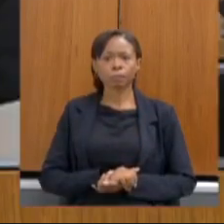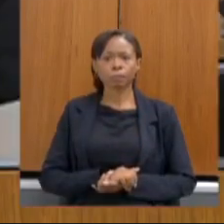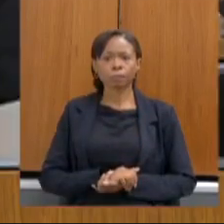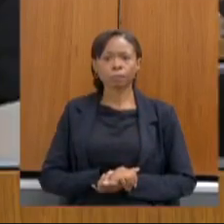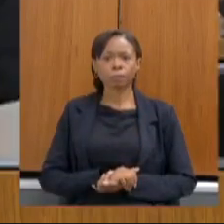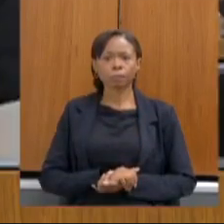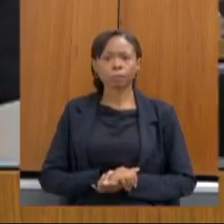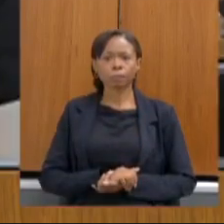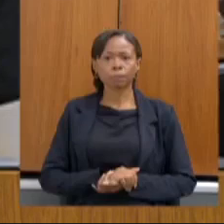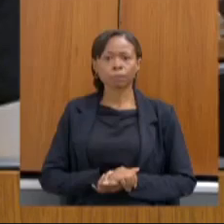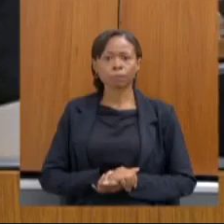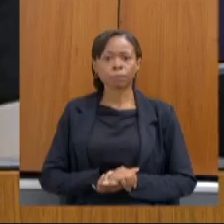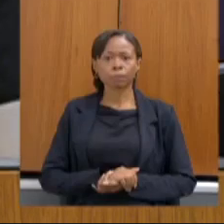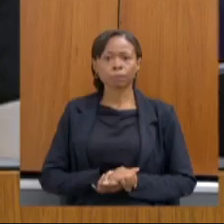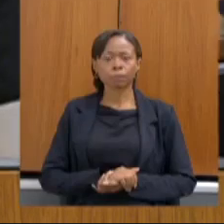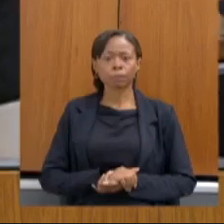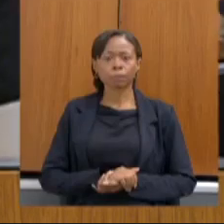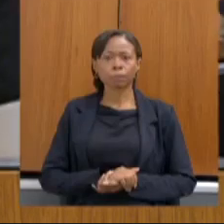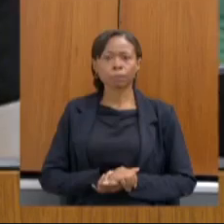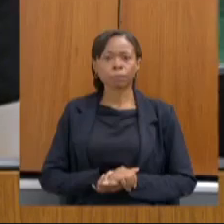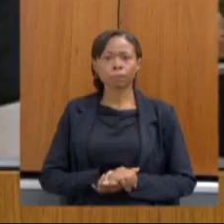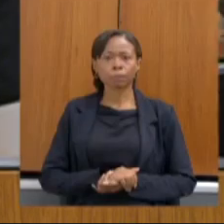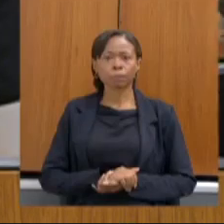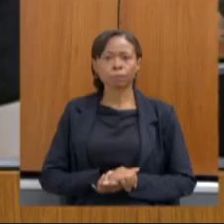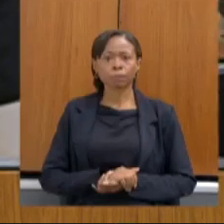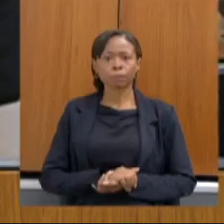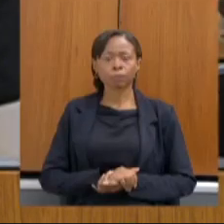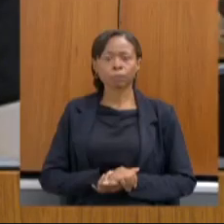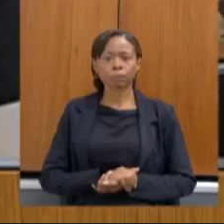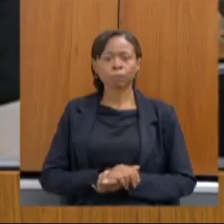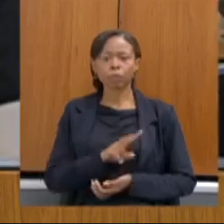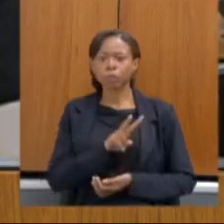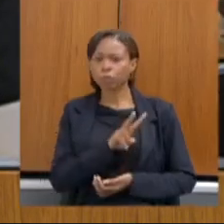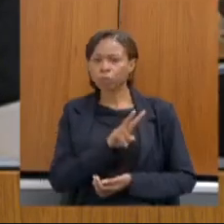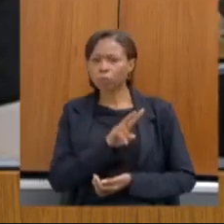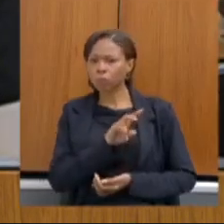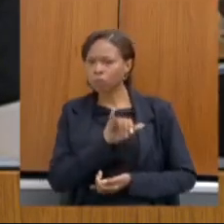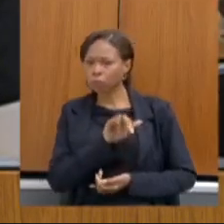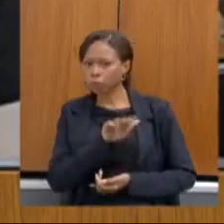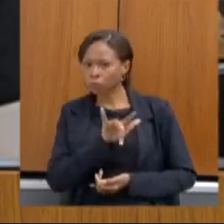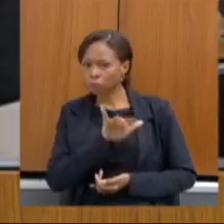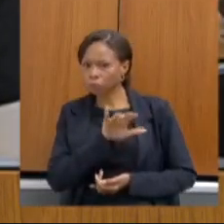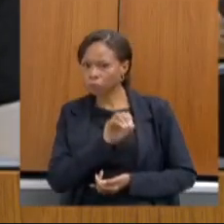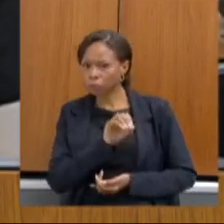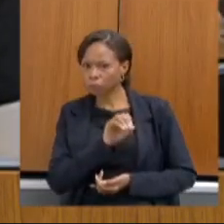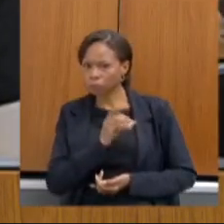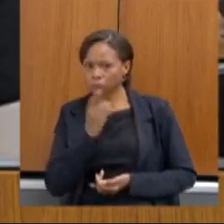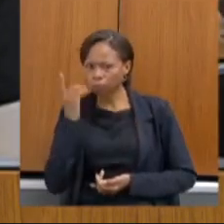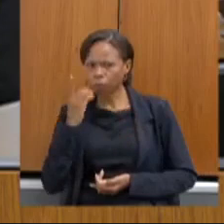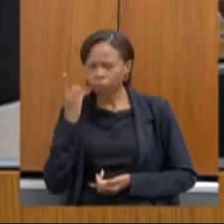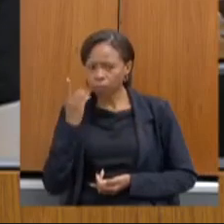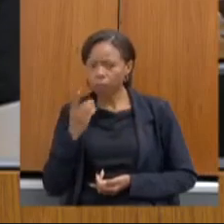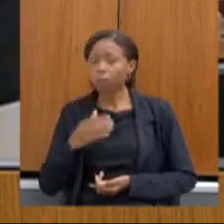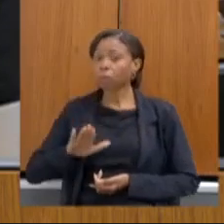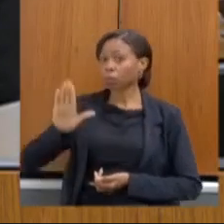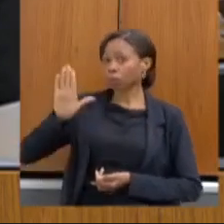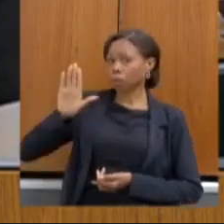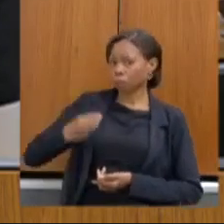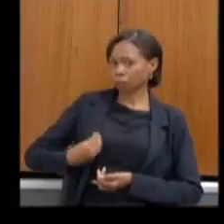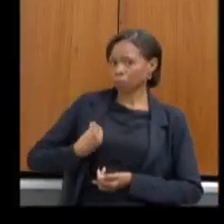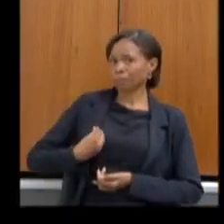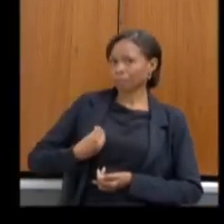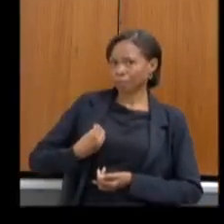E aí o deputado Virgílio Guimarães Presidente